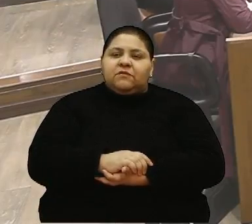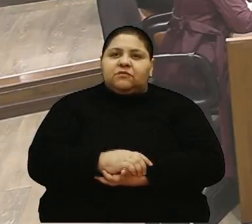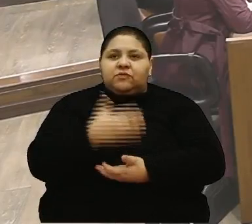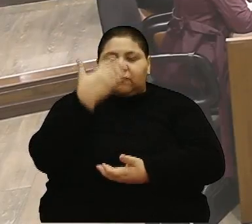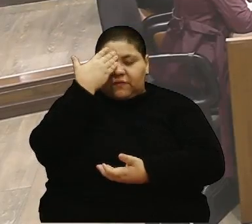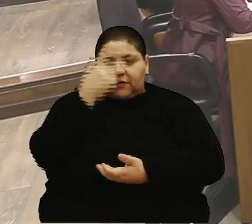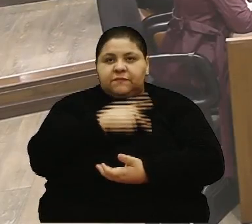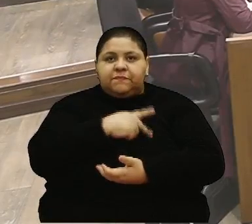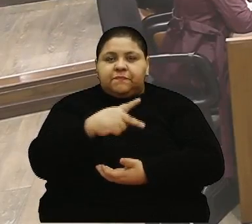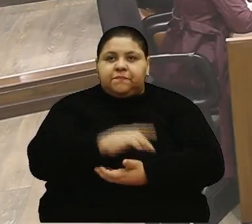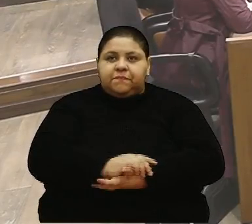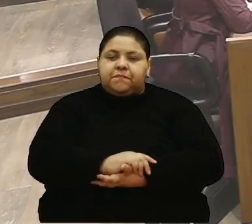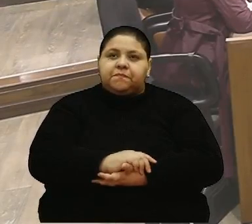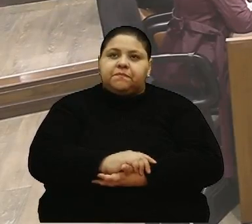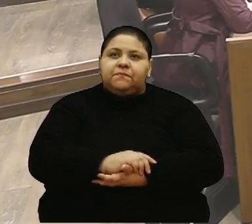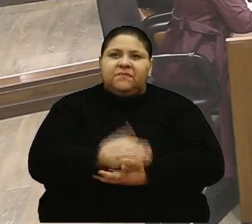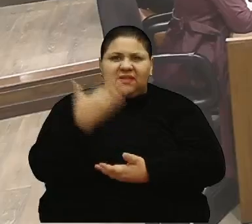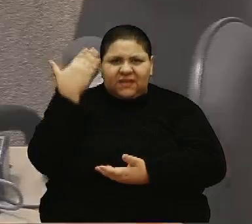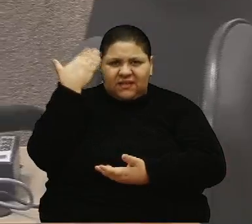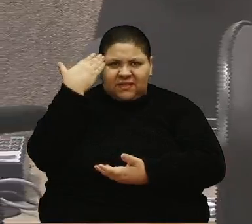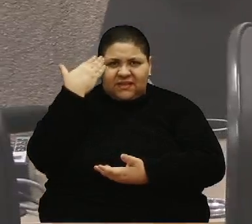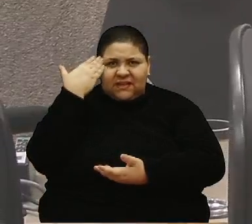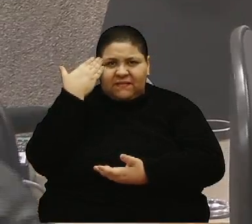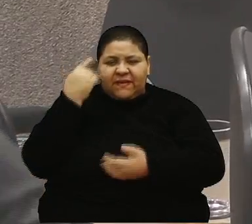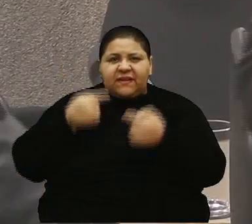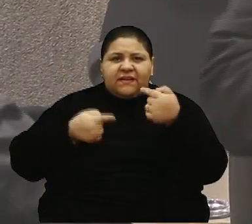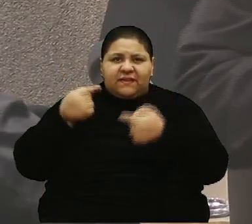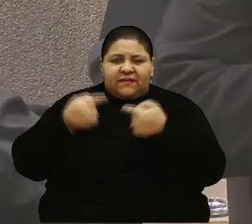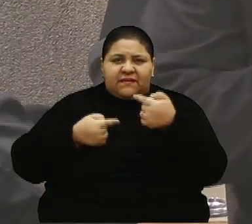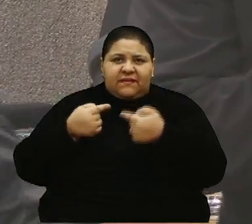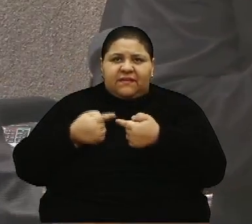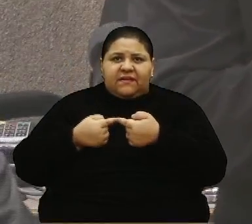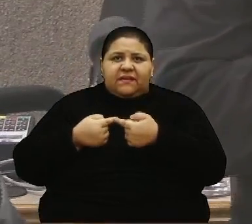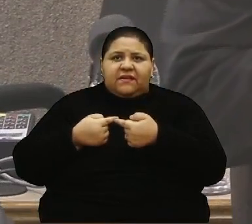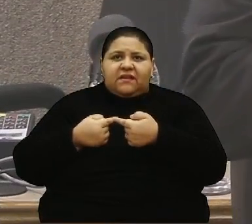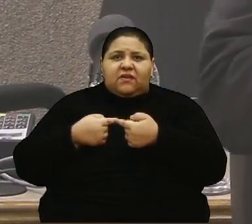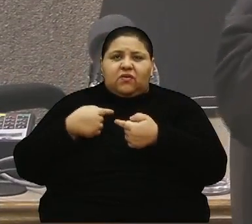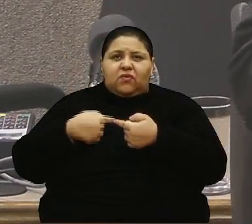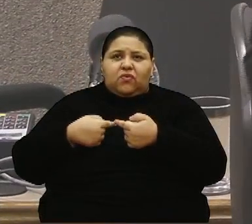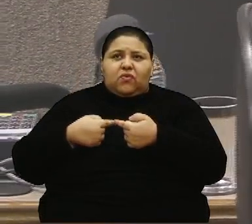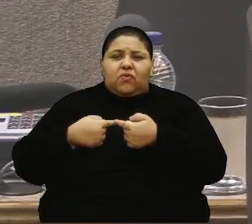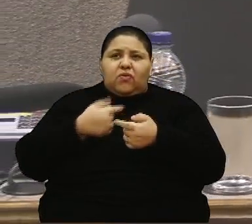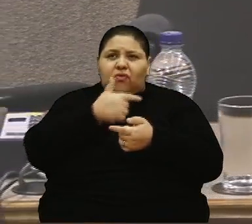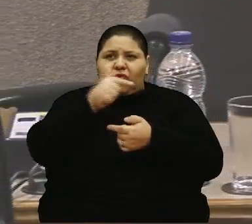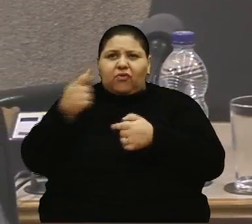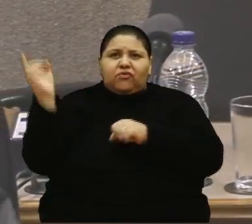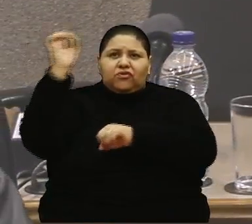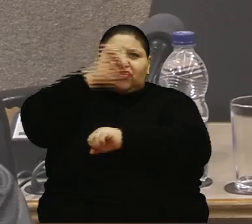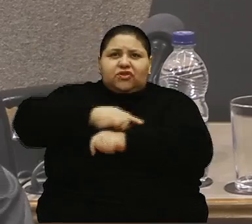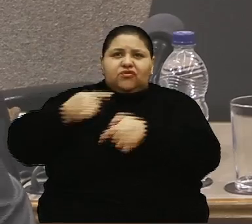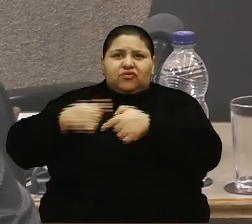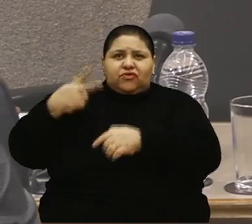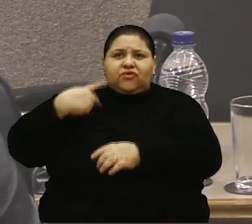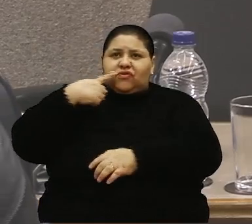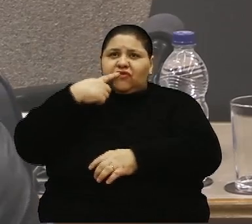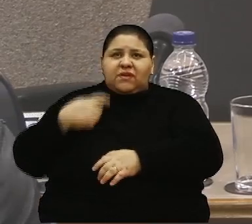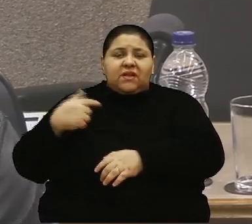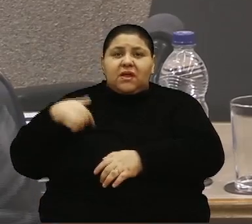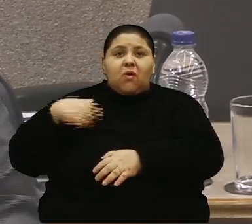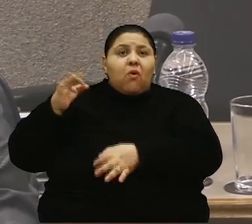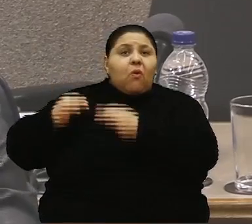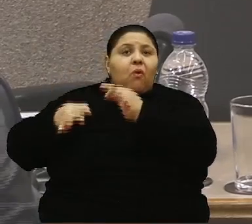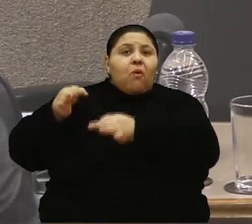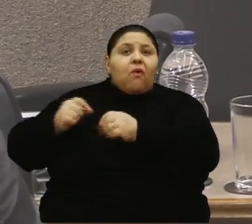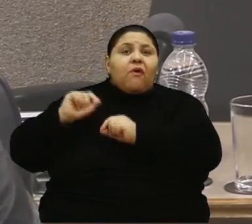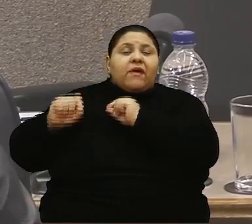Obrigado, presidente. Sabe que a gente sempre discute isso, outro dia até debatemos sobre isso com a vereadora Frigieri. E eu não julgo quem